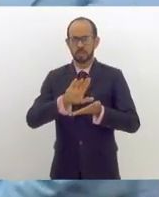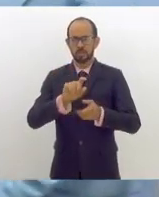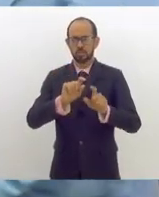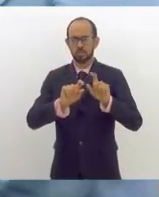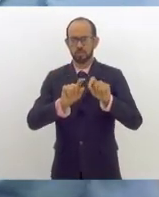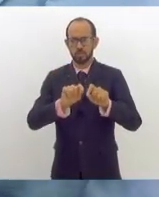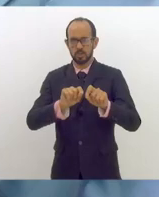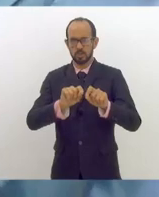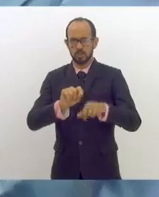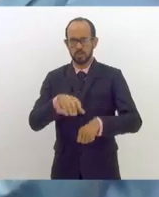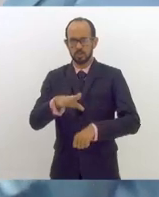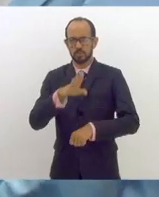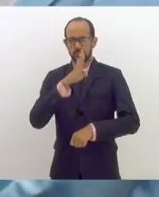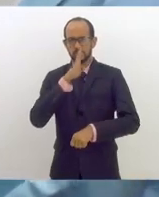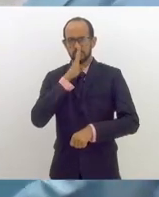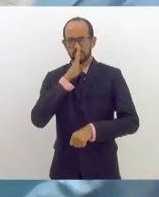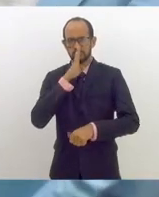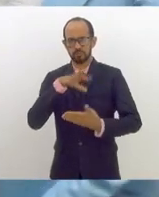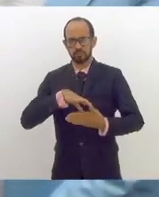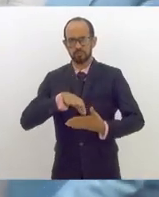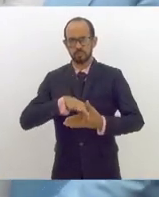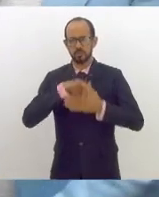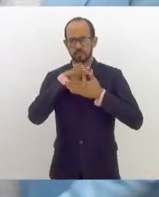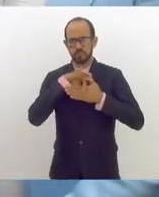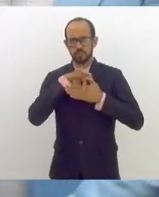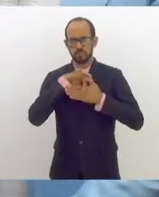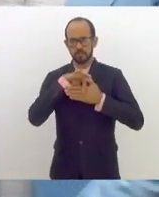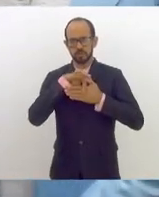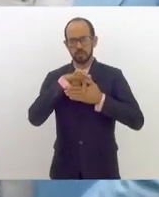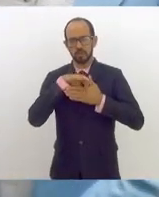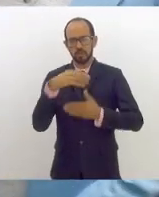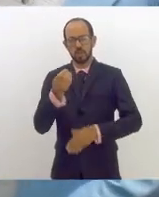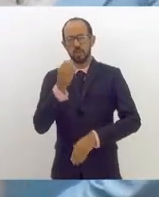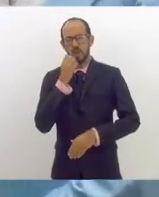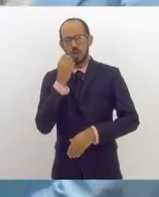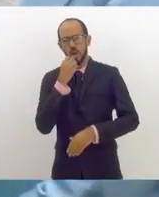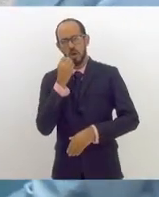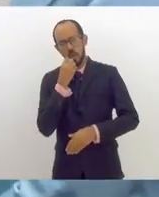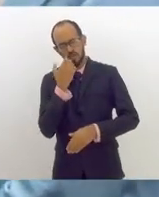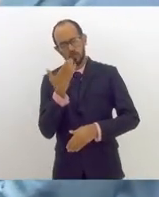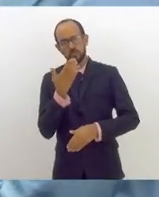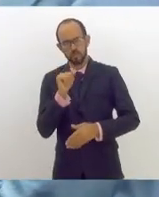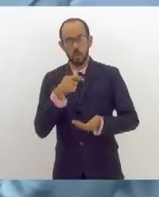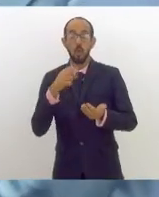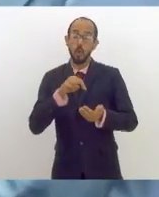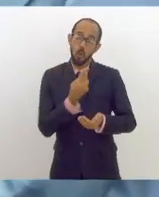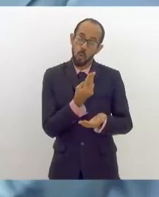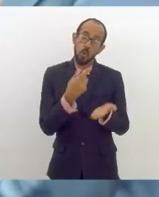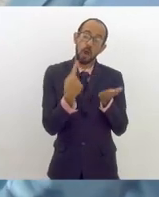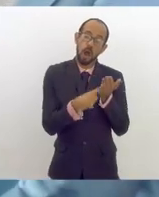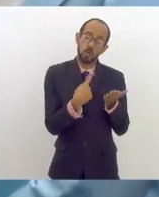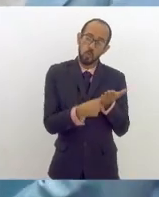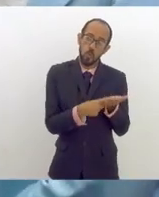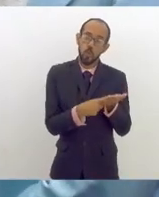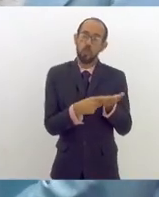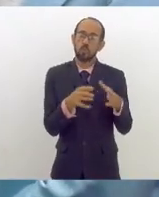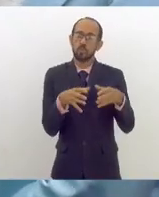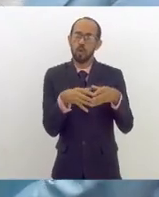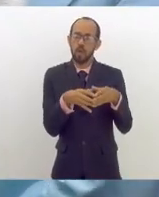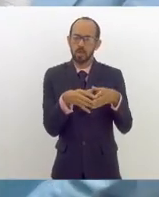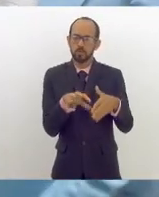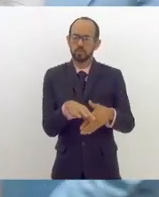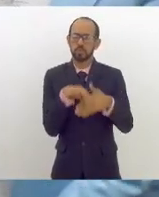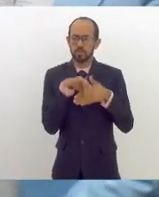silêncio das lideranças evidentemente ou em acordo do colégio e líderes esses